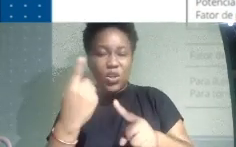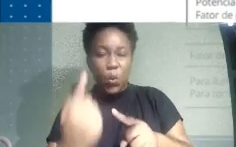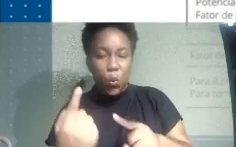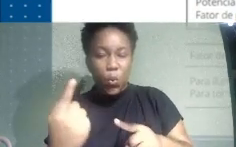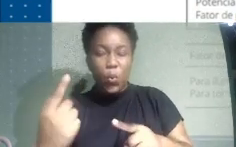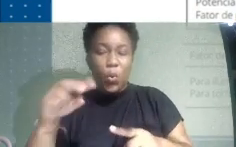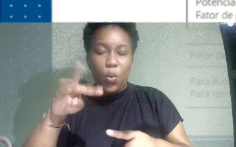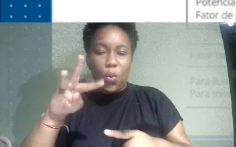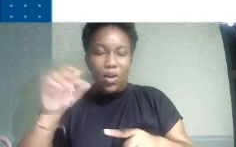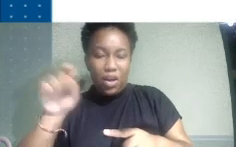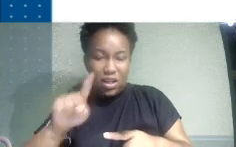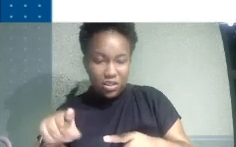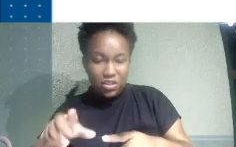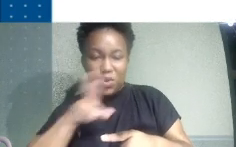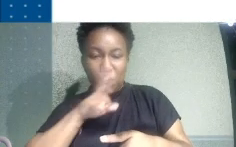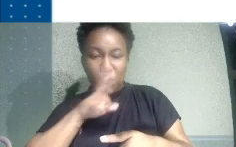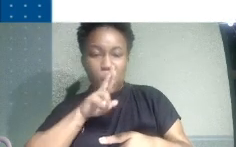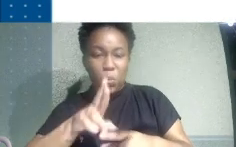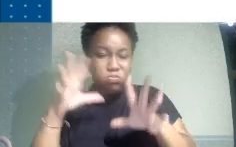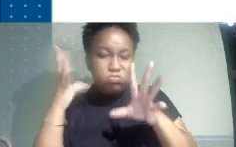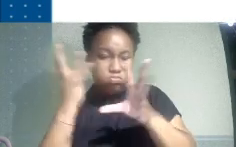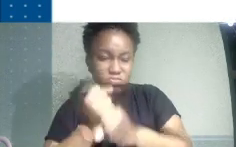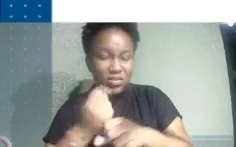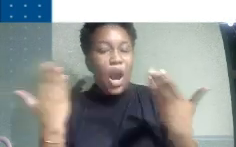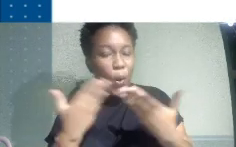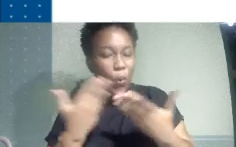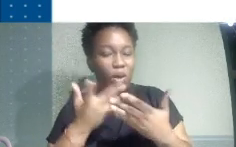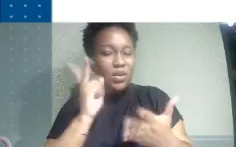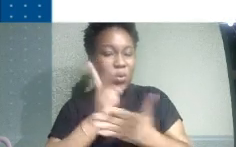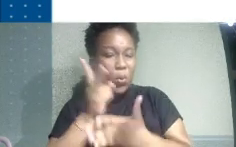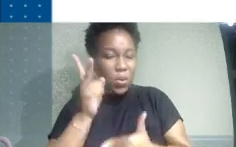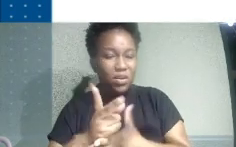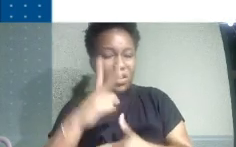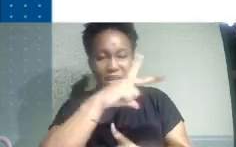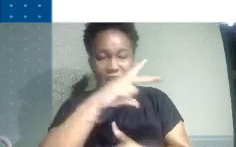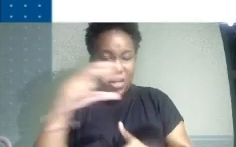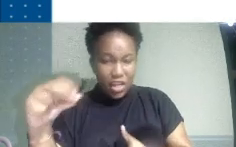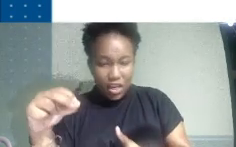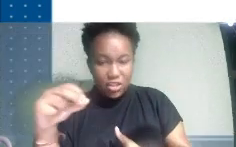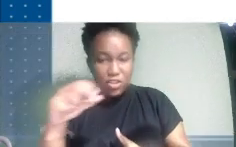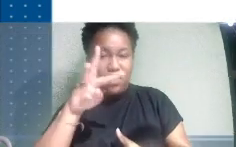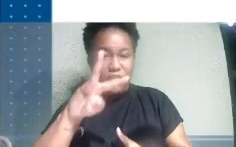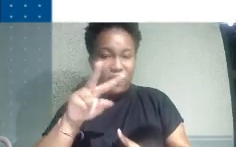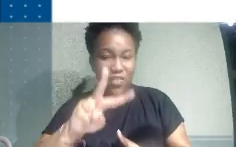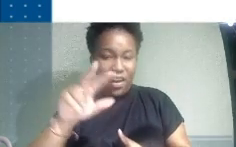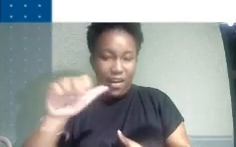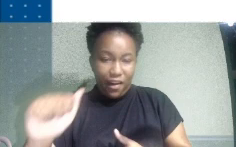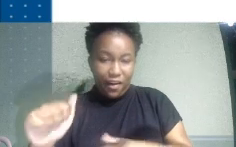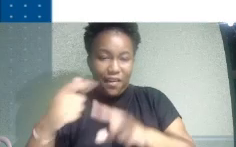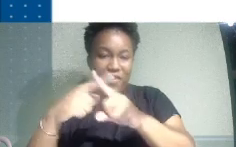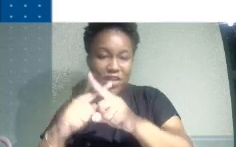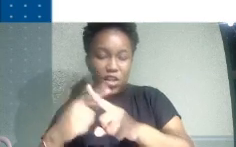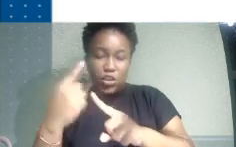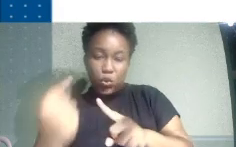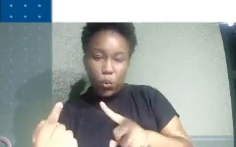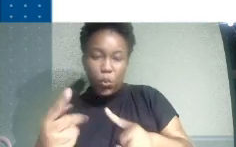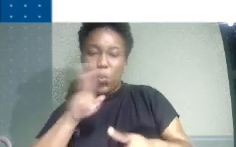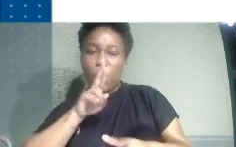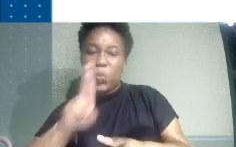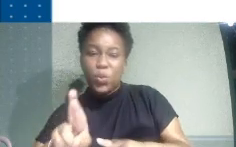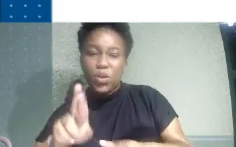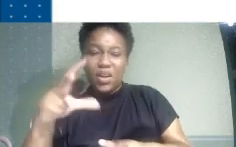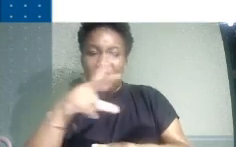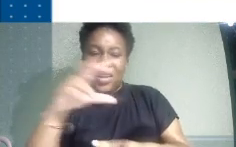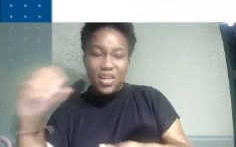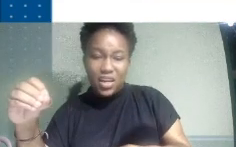minha potência ativa. Vamos lá de novo para frente, ó. 500 VA vezes 1 igual a 500 watts. Opa, mas de onde veio esse